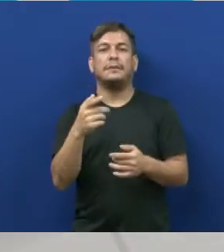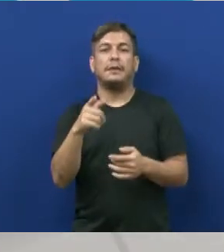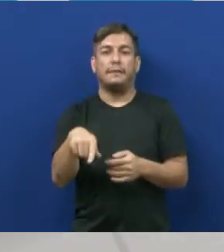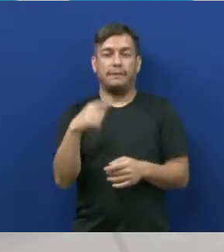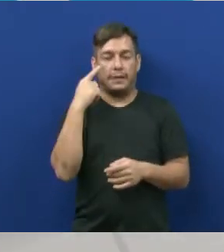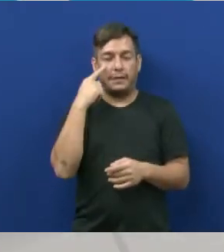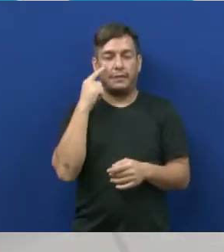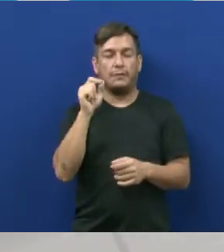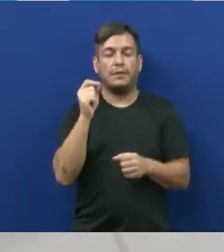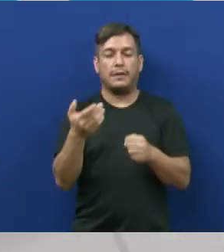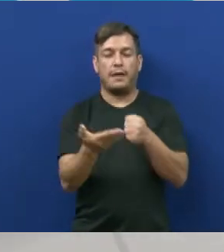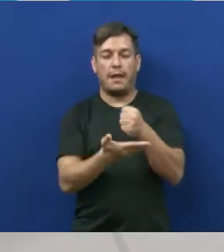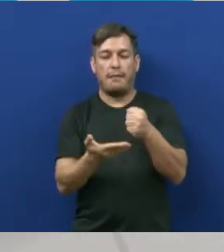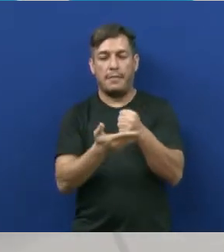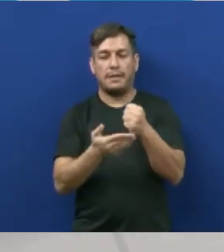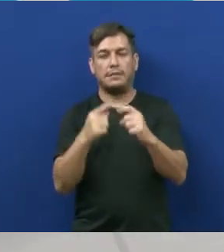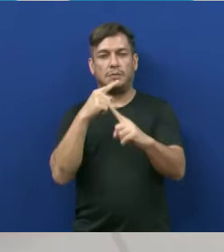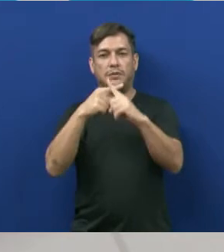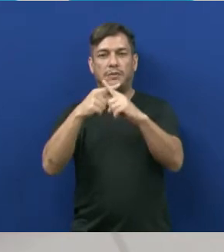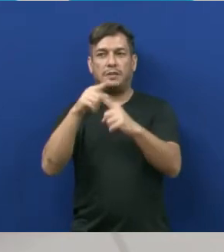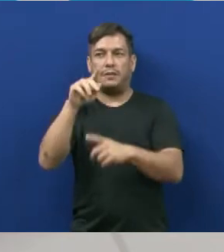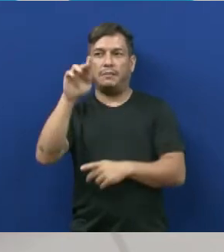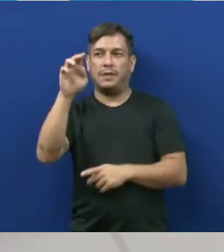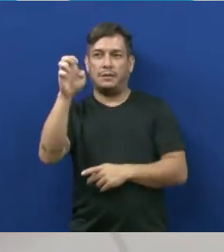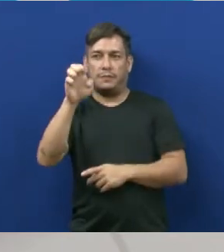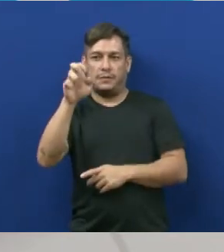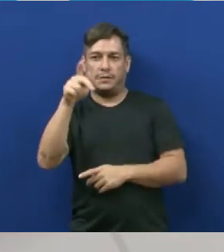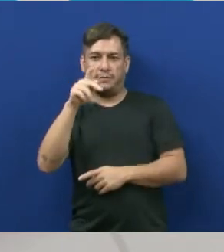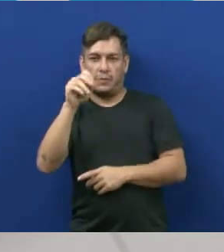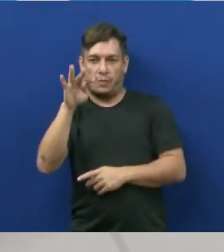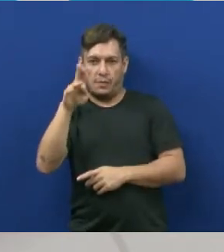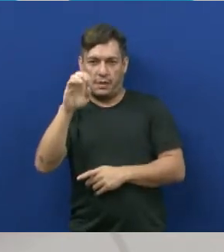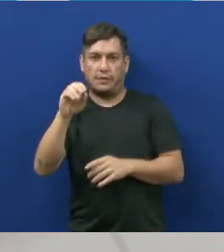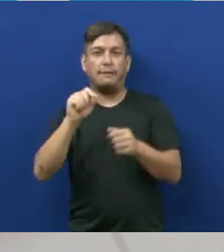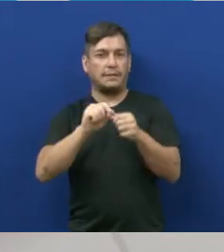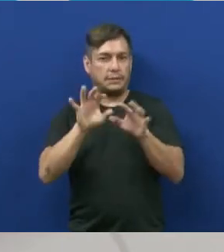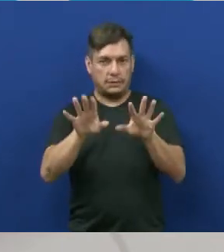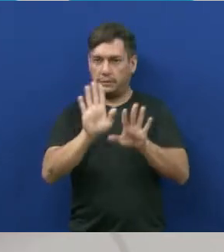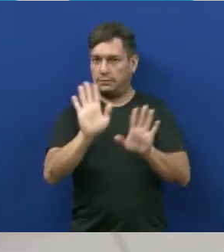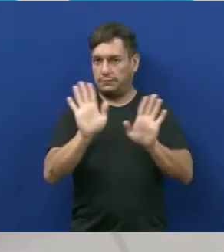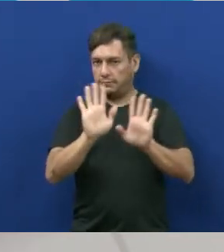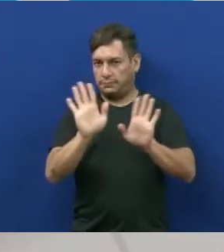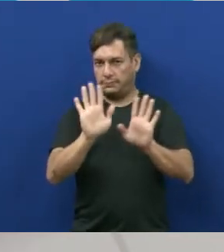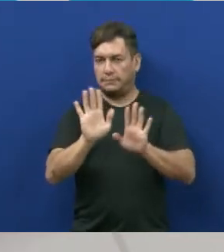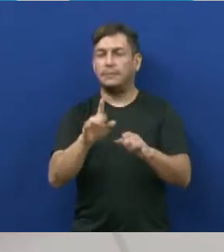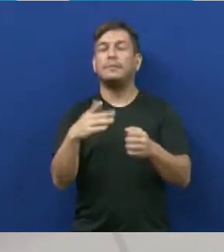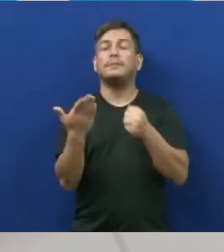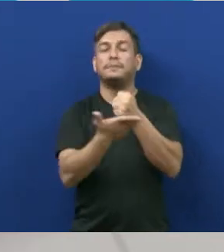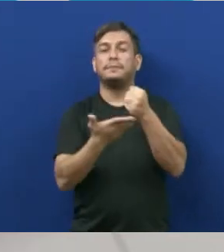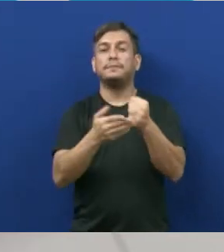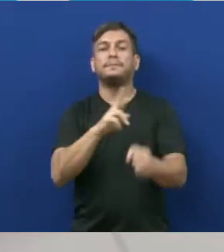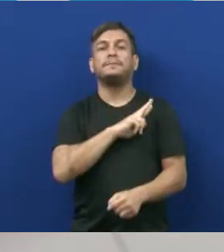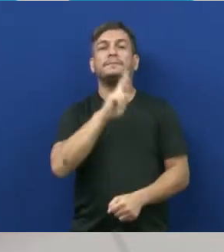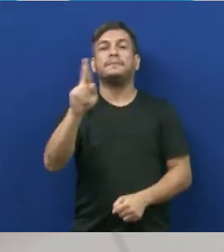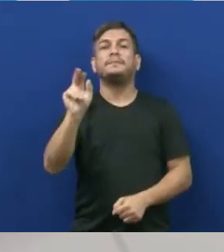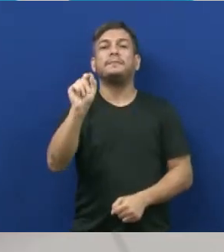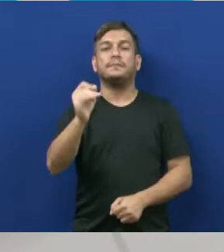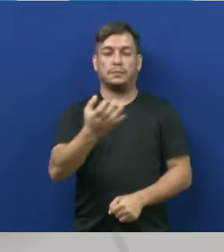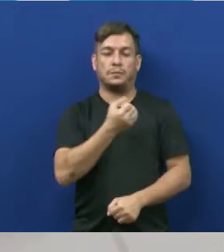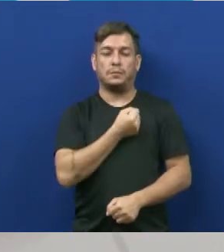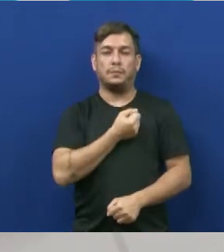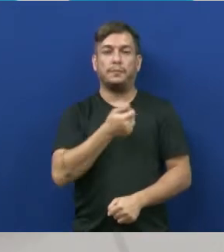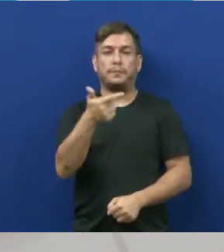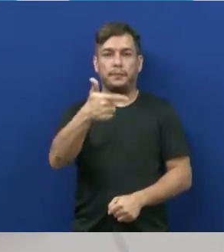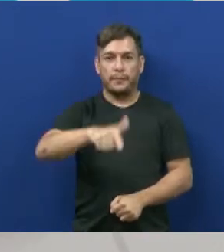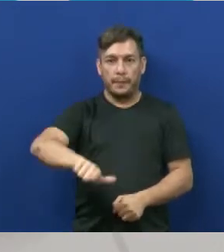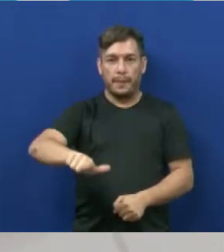base e multiplica pelo expoente. Não façam isso, tá? A base representa um número que se repete